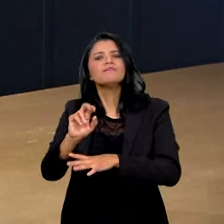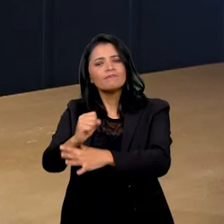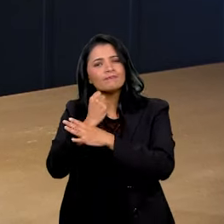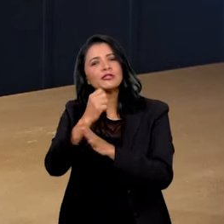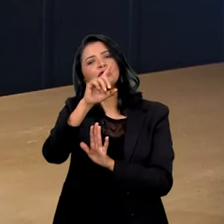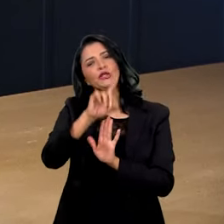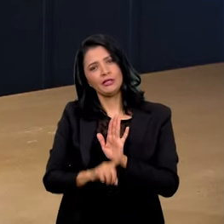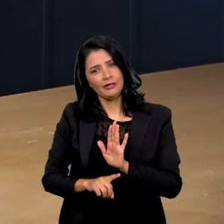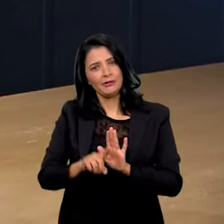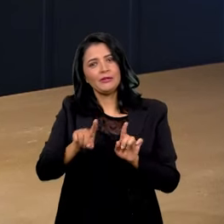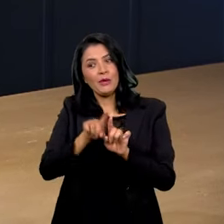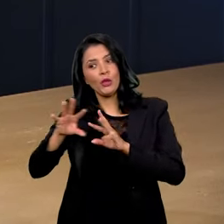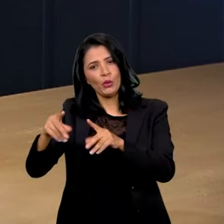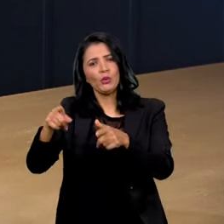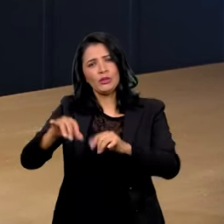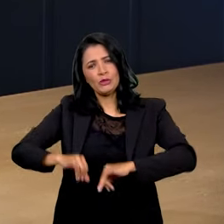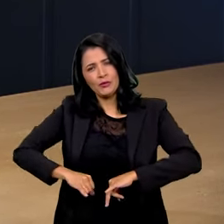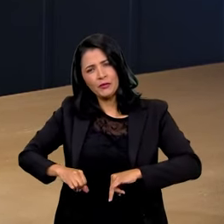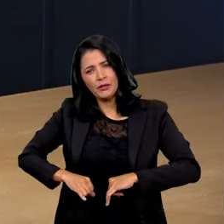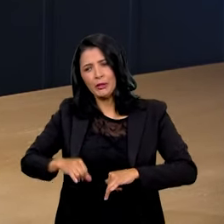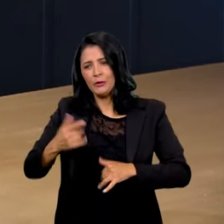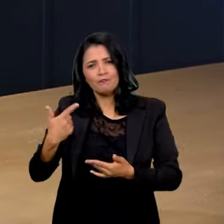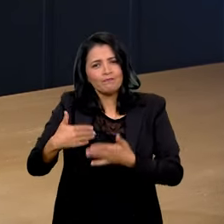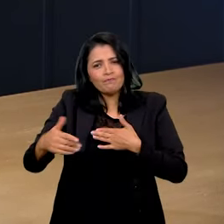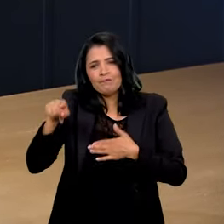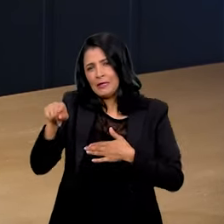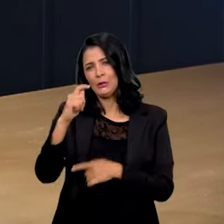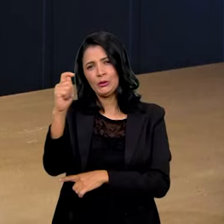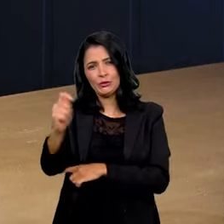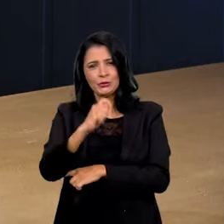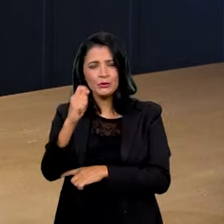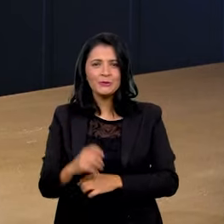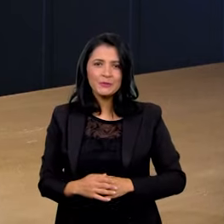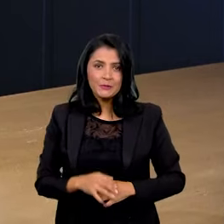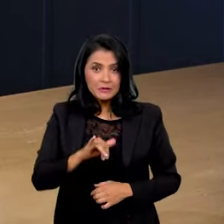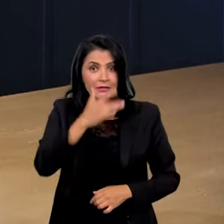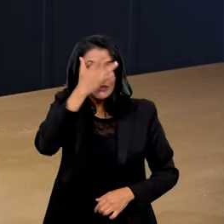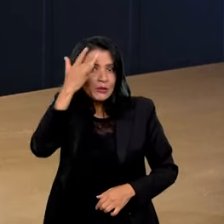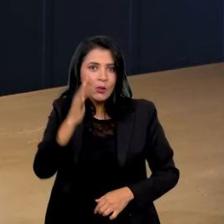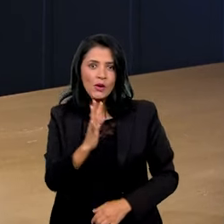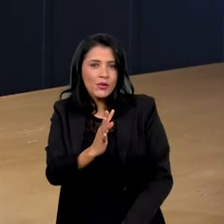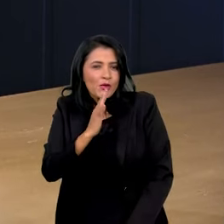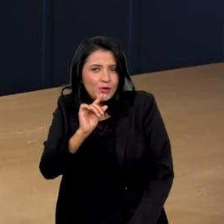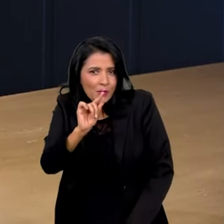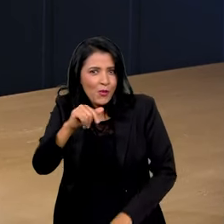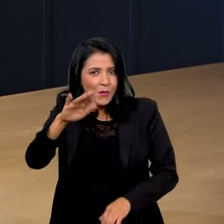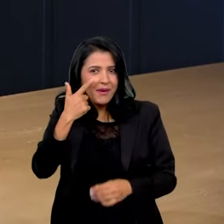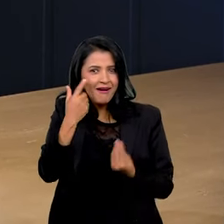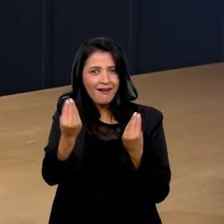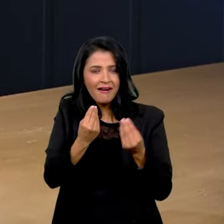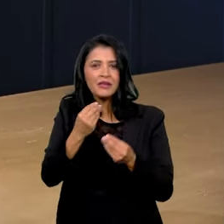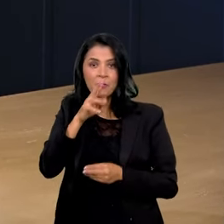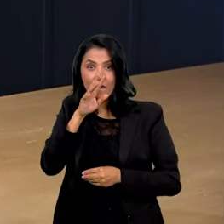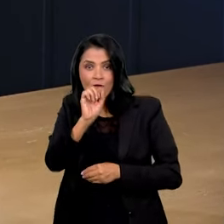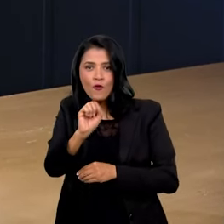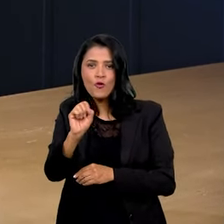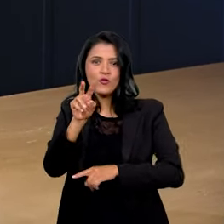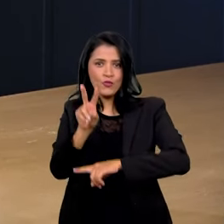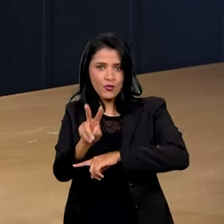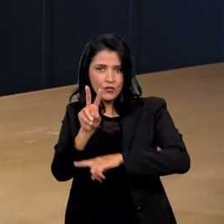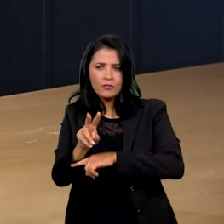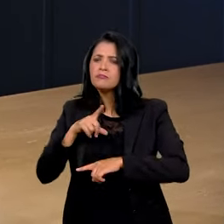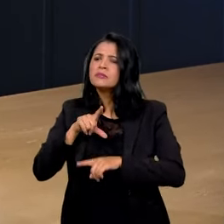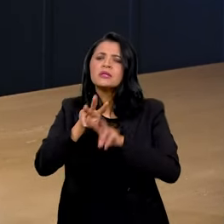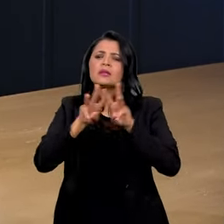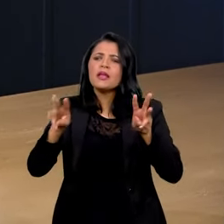alguém quiser conhecer um pouquinho mais sobre a força de proteção Existe alguma página específica do MDS voltada para esse trabalho Quais são os